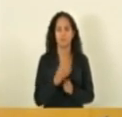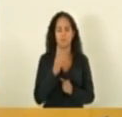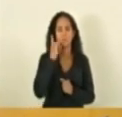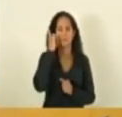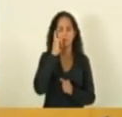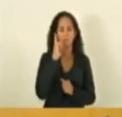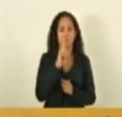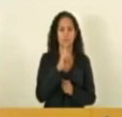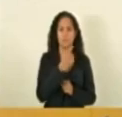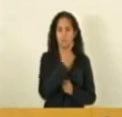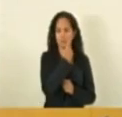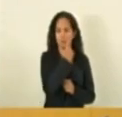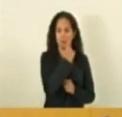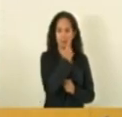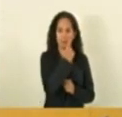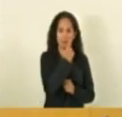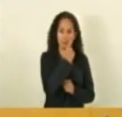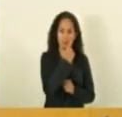Dari Pagung.